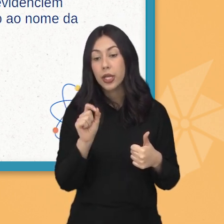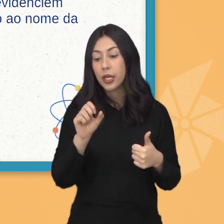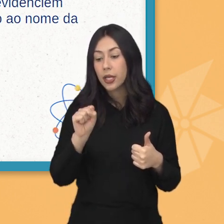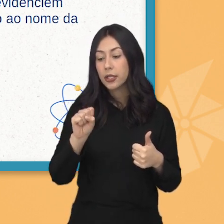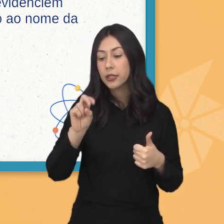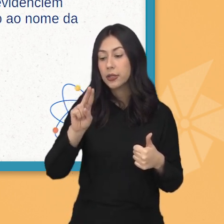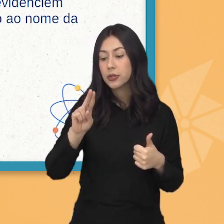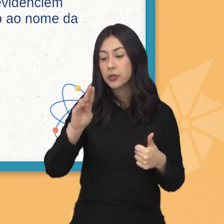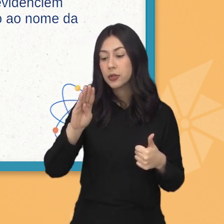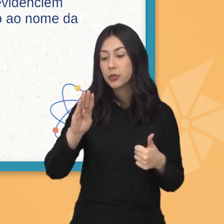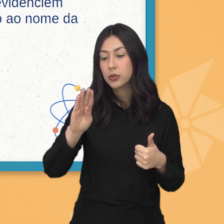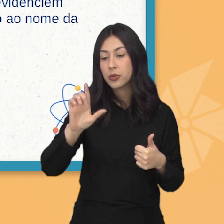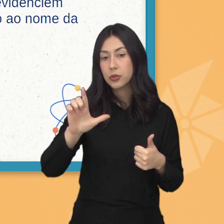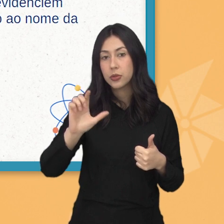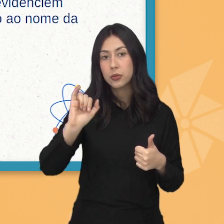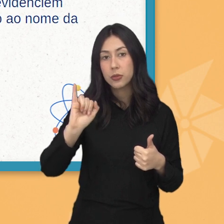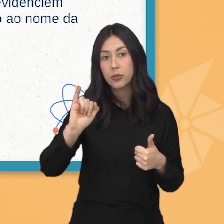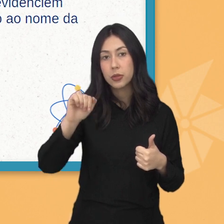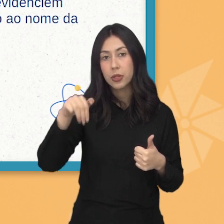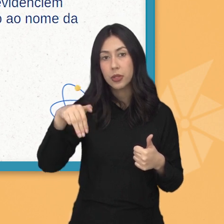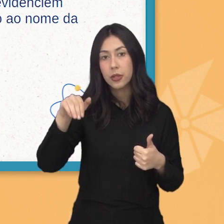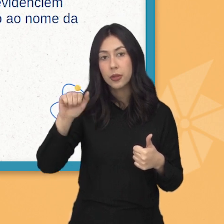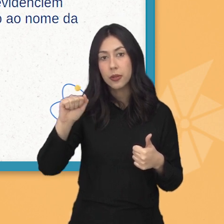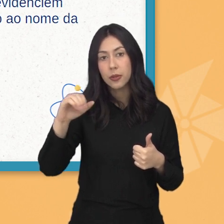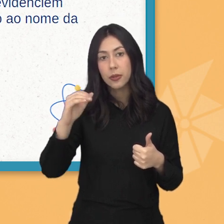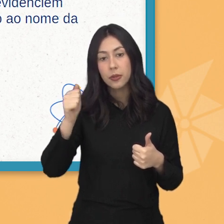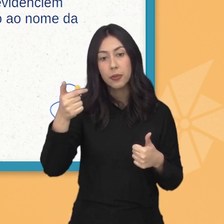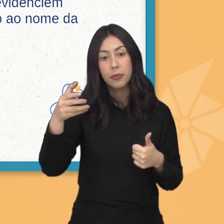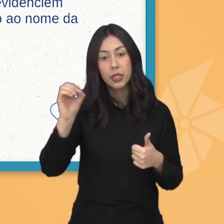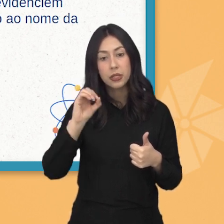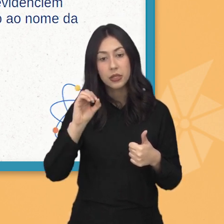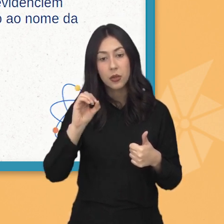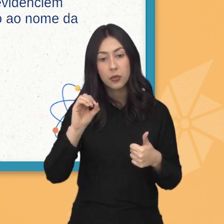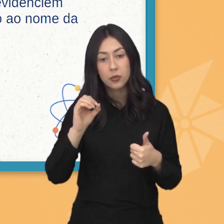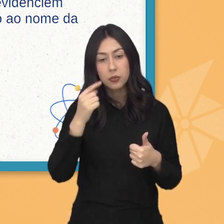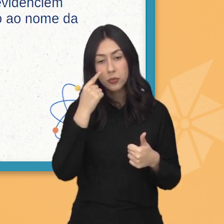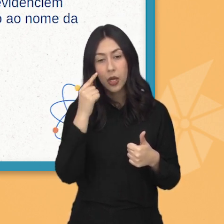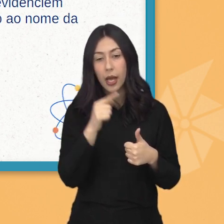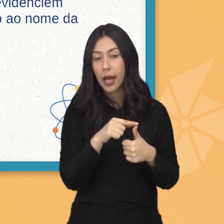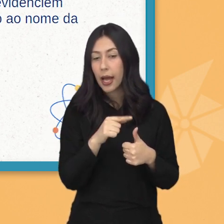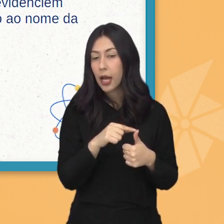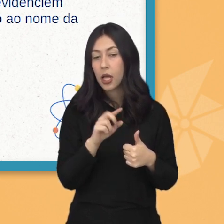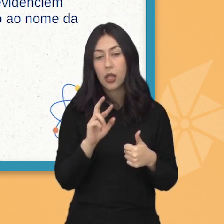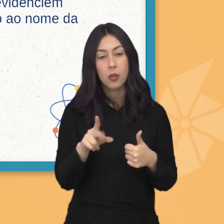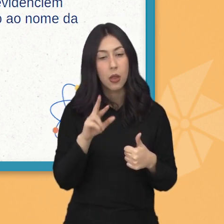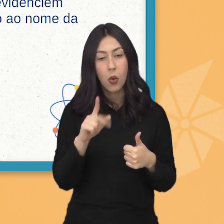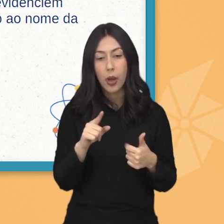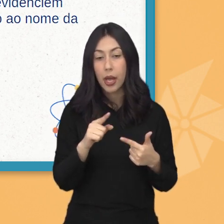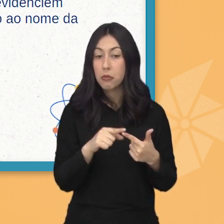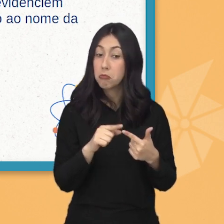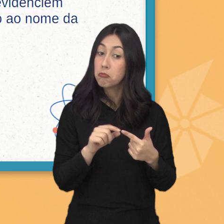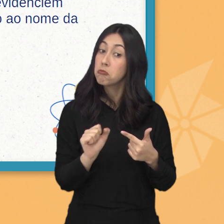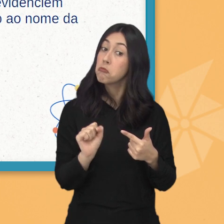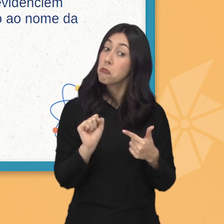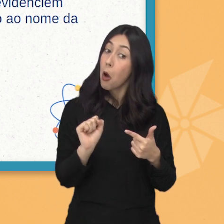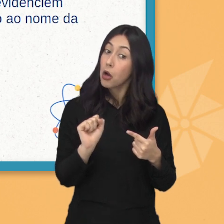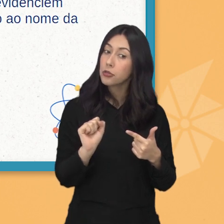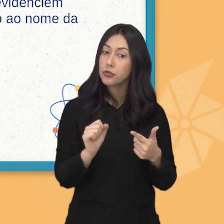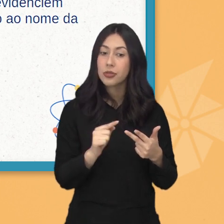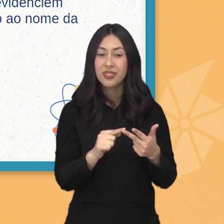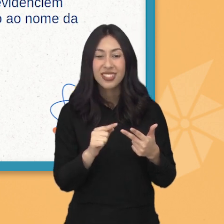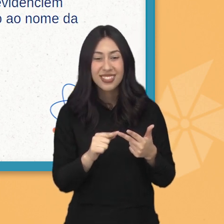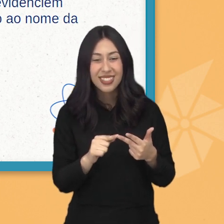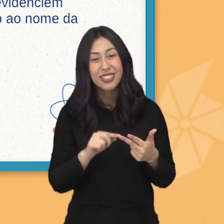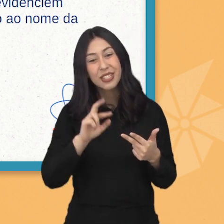Vamos lá. A 1 fala que seria evaporação. Não é. A segunda, sublimação. Pode ser essa, mas vamos ver o resto aqui. A